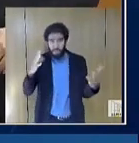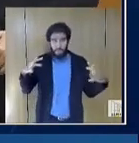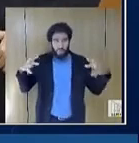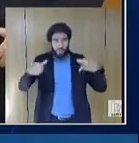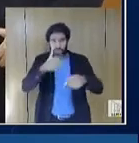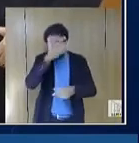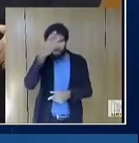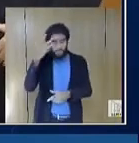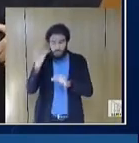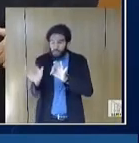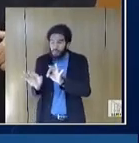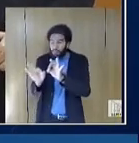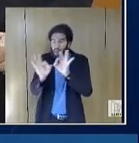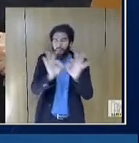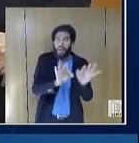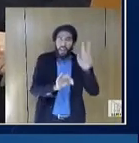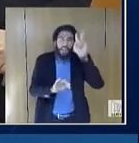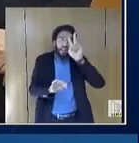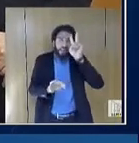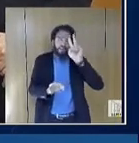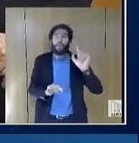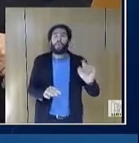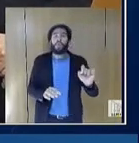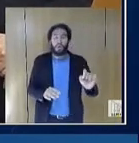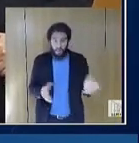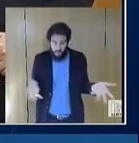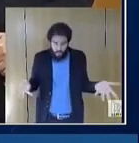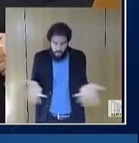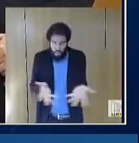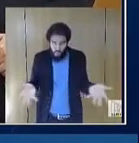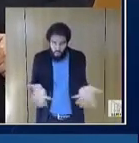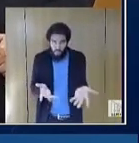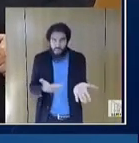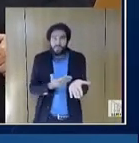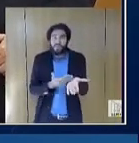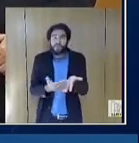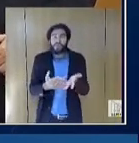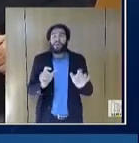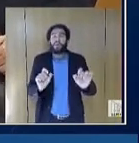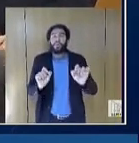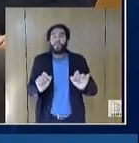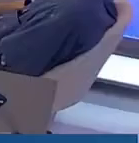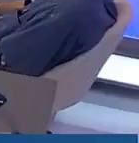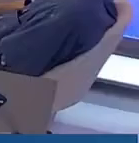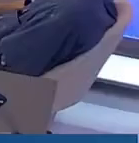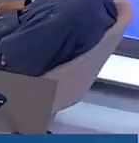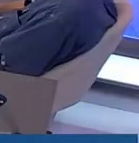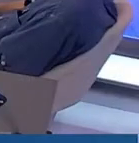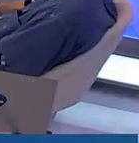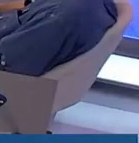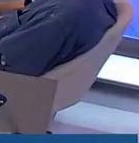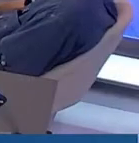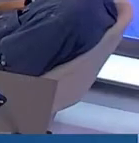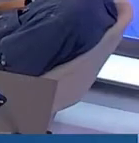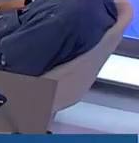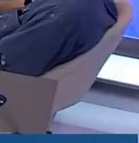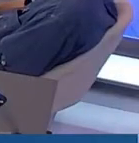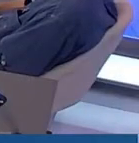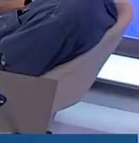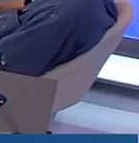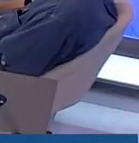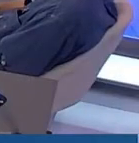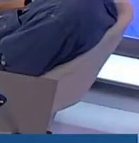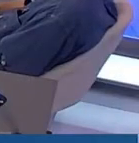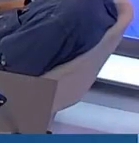claro, chegando finalmente à pergunta que o Brasil inteiro se faz, né, gente? Quem mandou matar a Marielle e o Anderson,